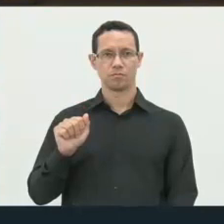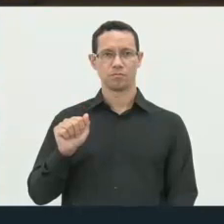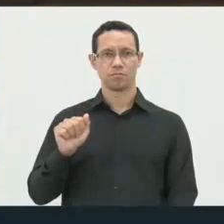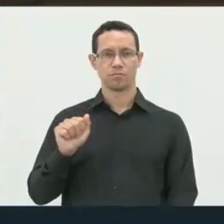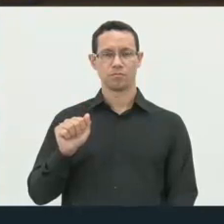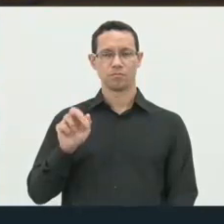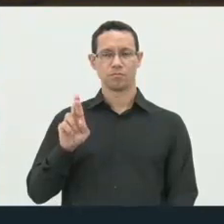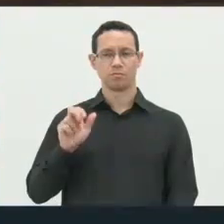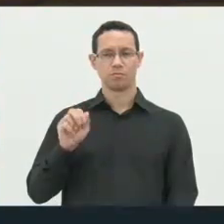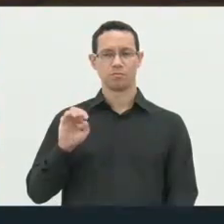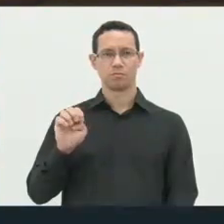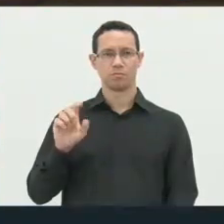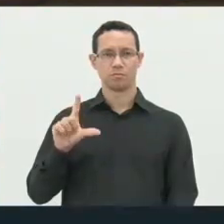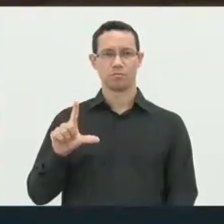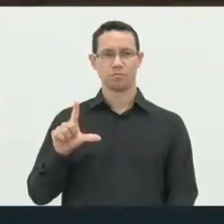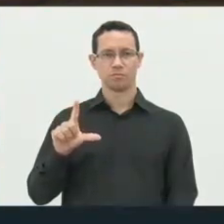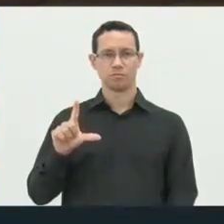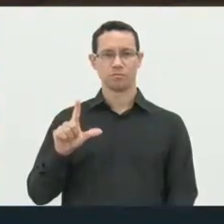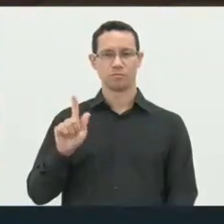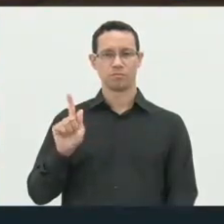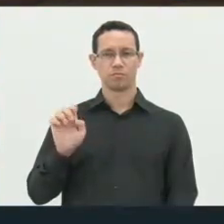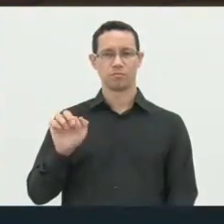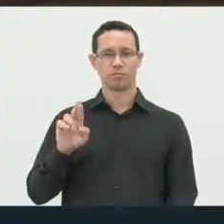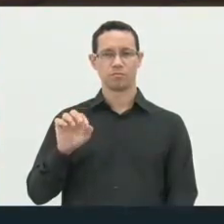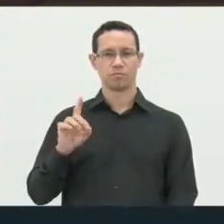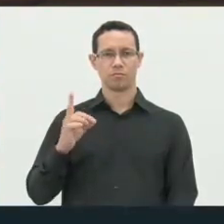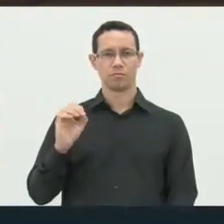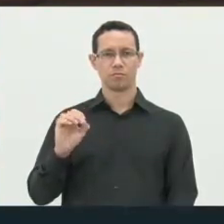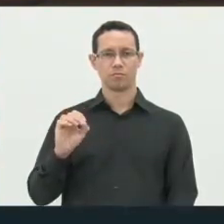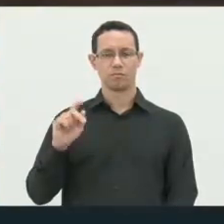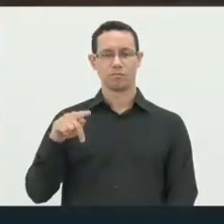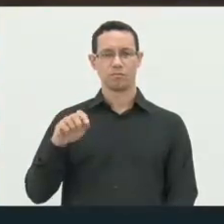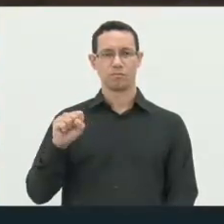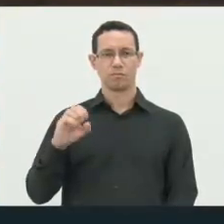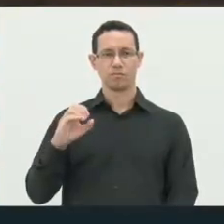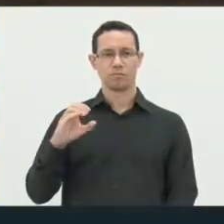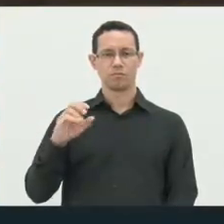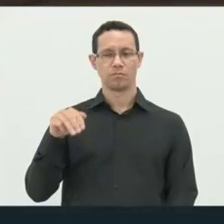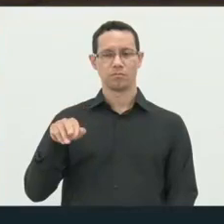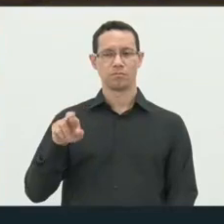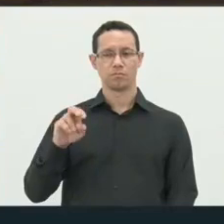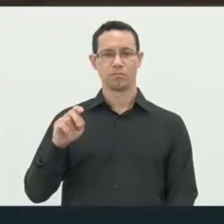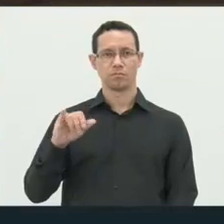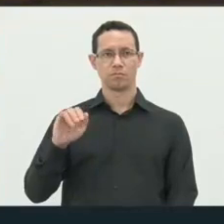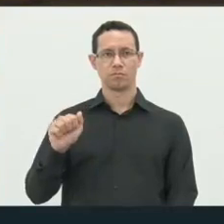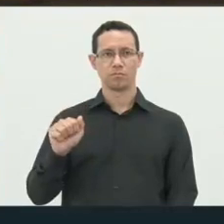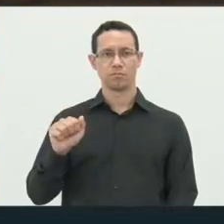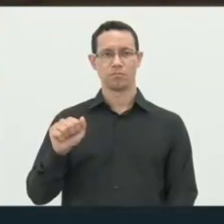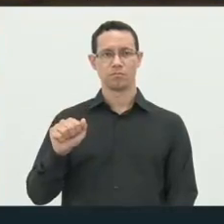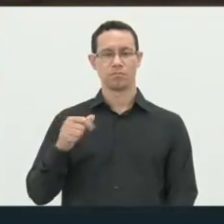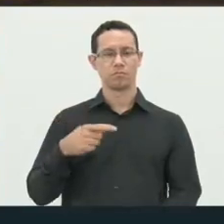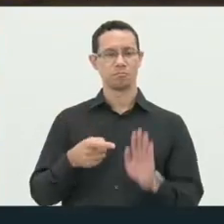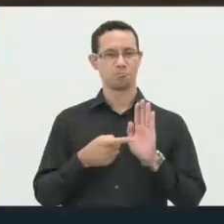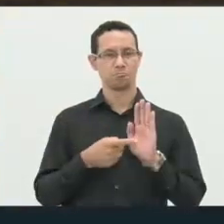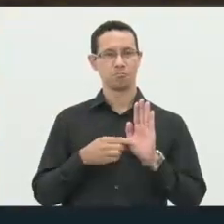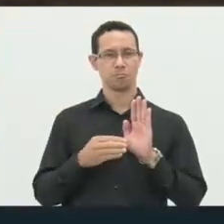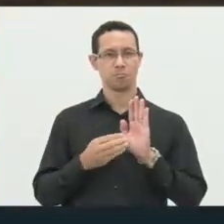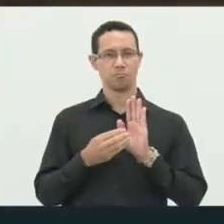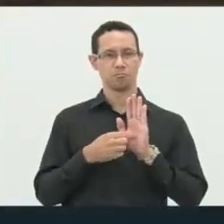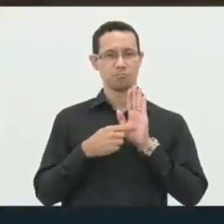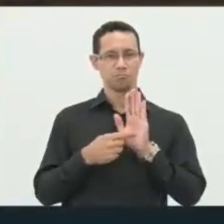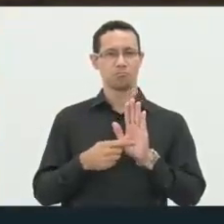Rafael Acosta Geral de Celestino PSC e Márcia tasquete foram indicados para